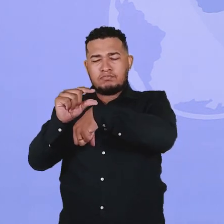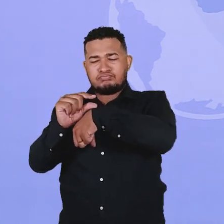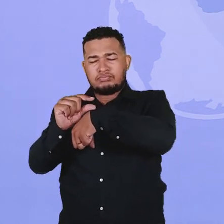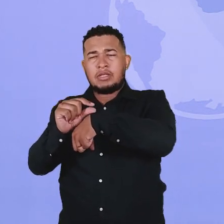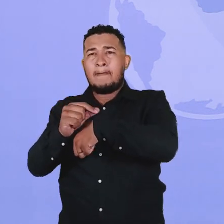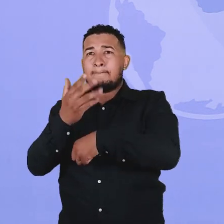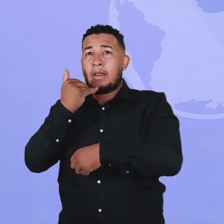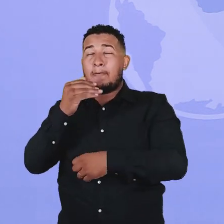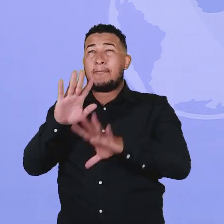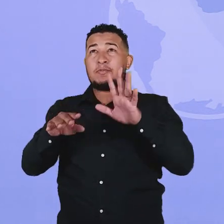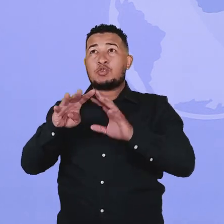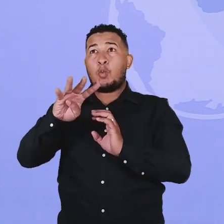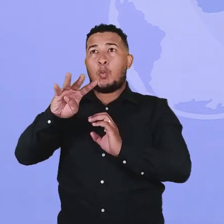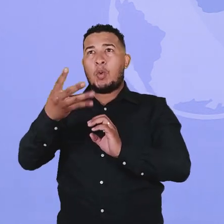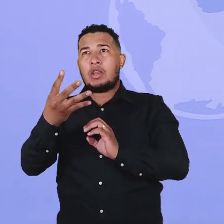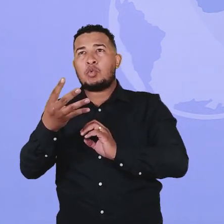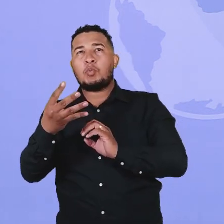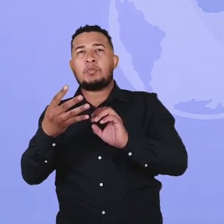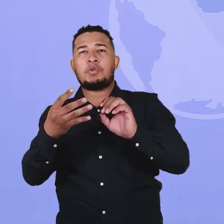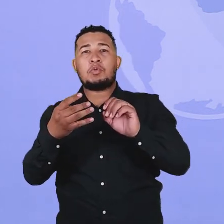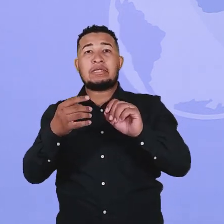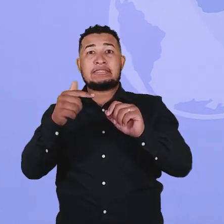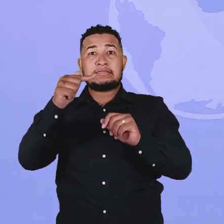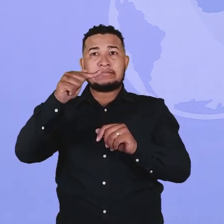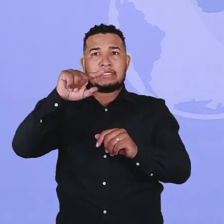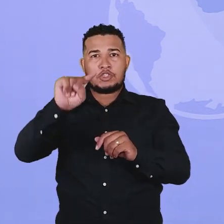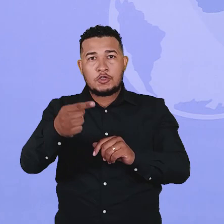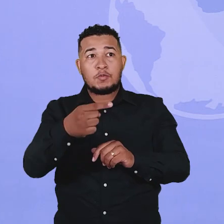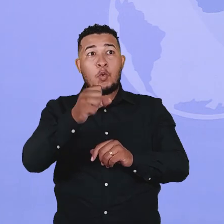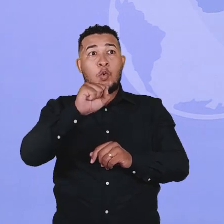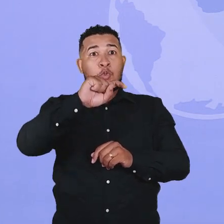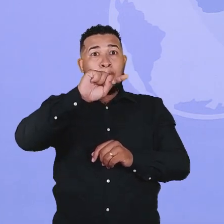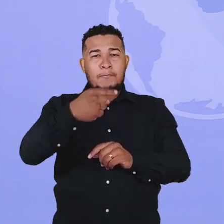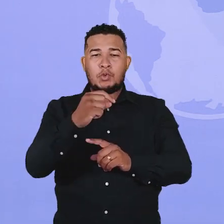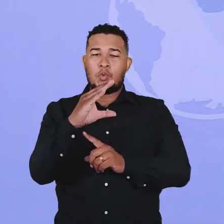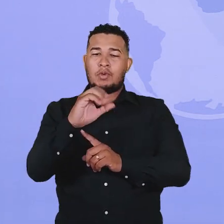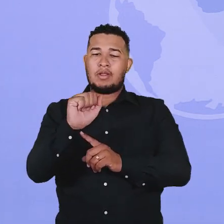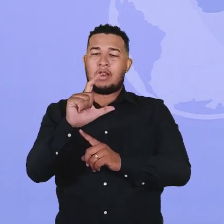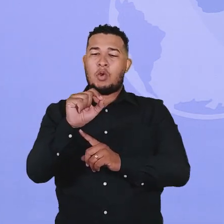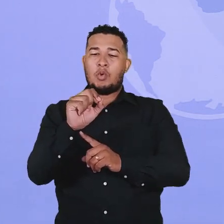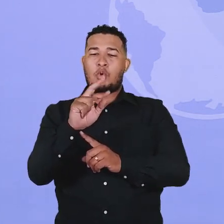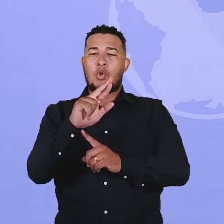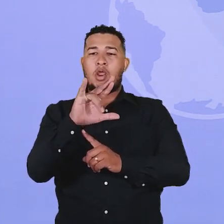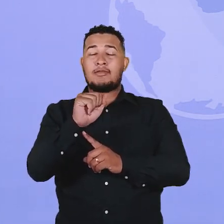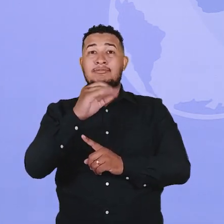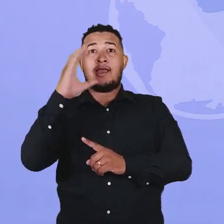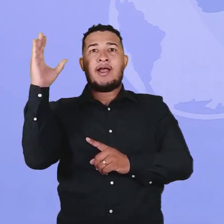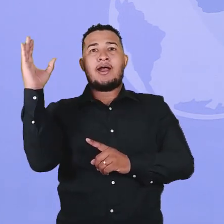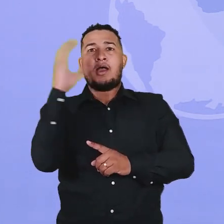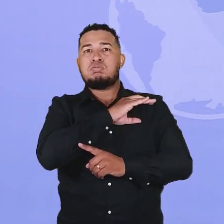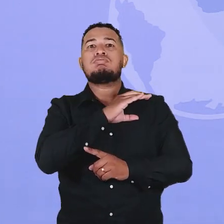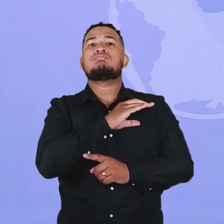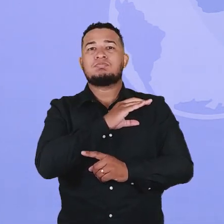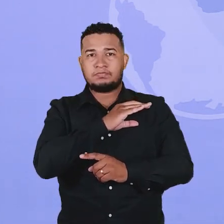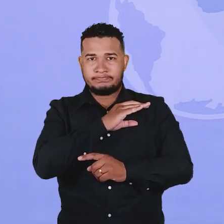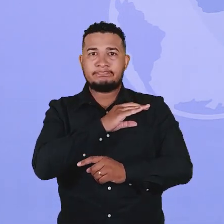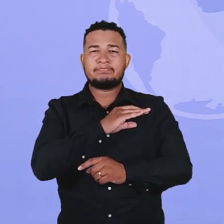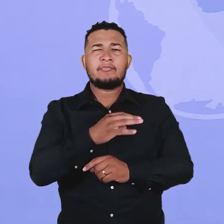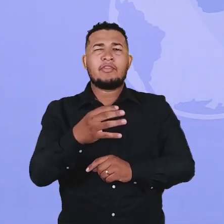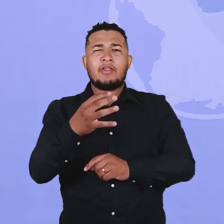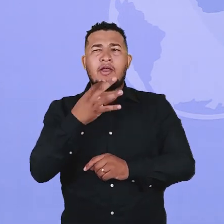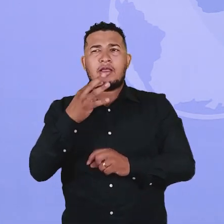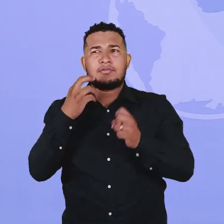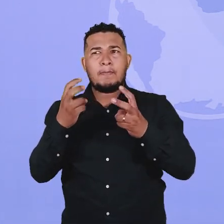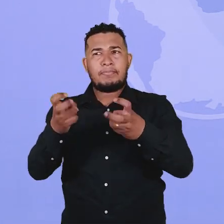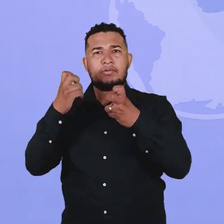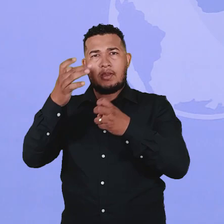determinado espaço de tempo, ingerir de 4.000 a 7.000, 8.000 calorias rapidamente. Você já observou